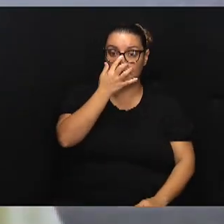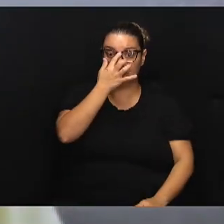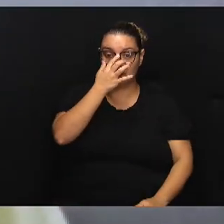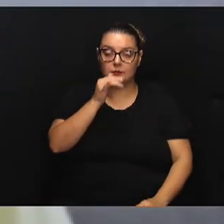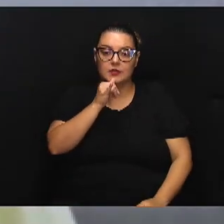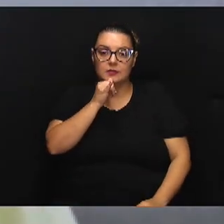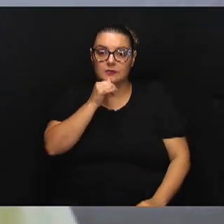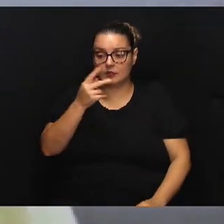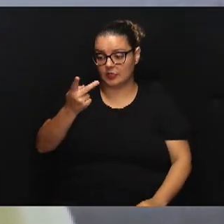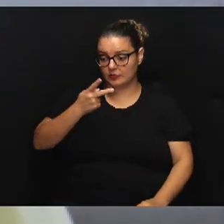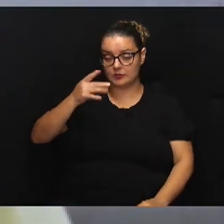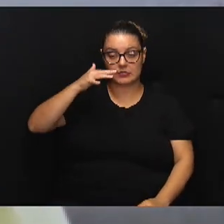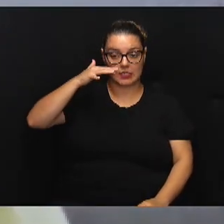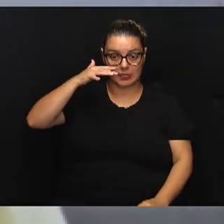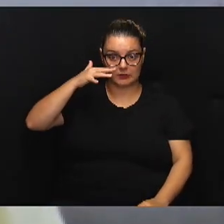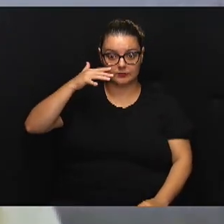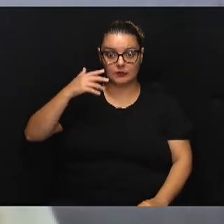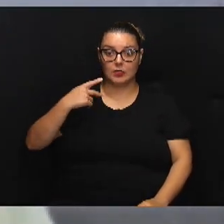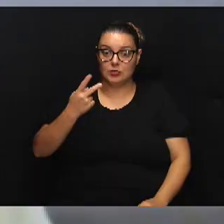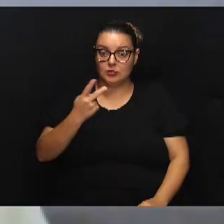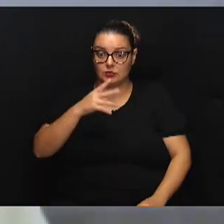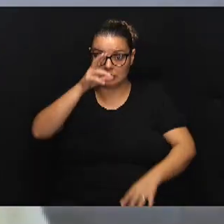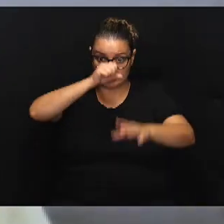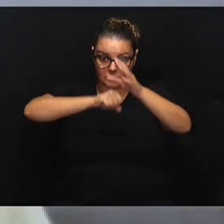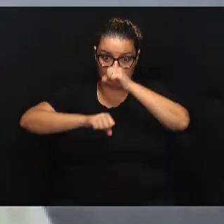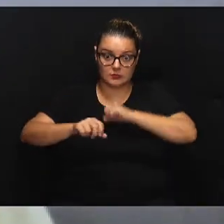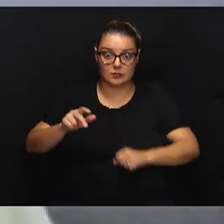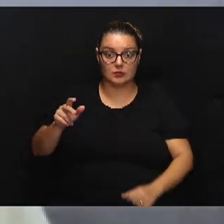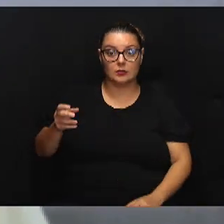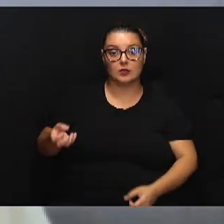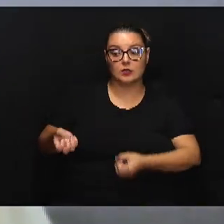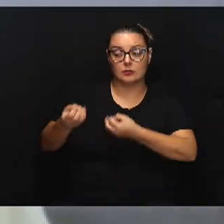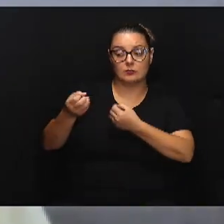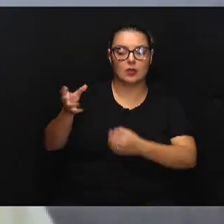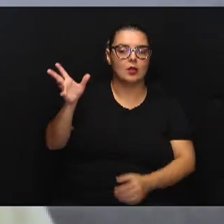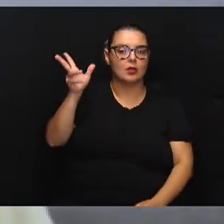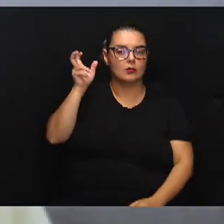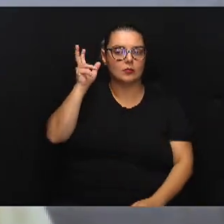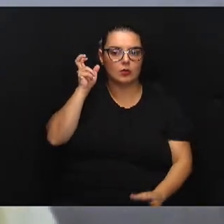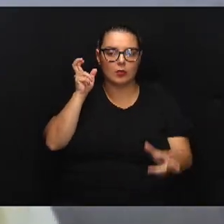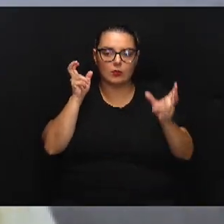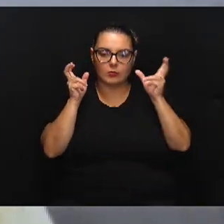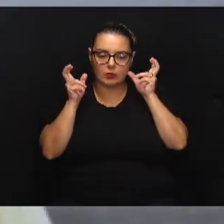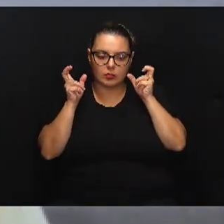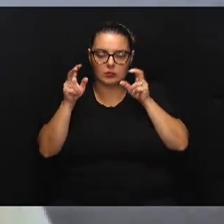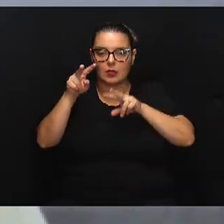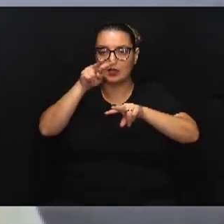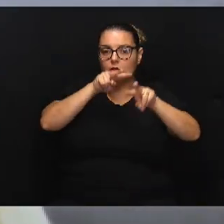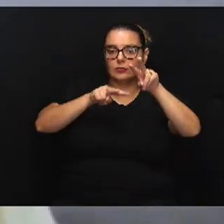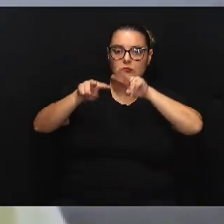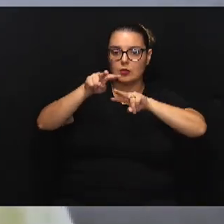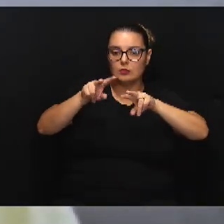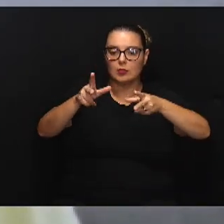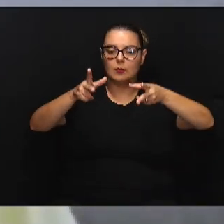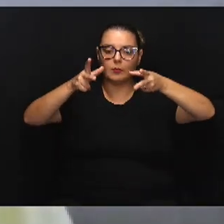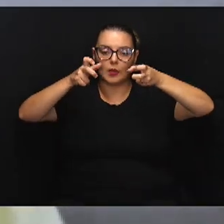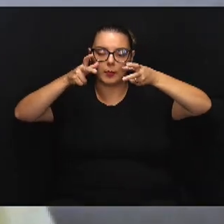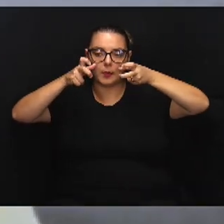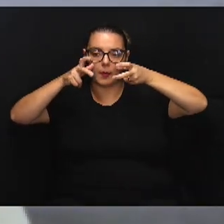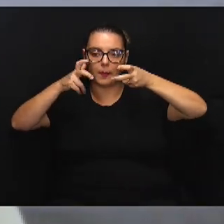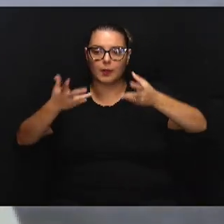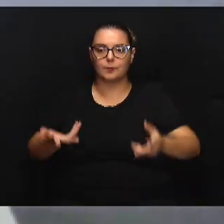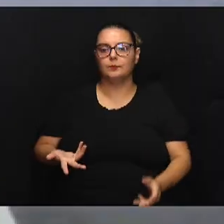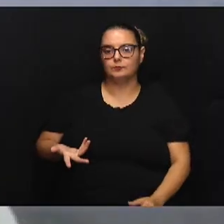eu e você, Ana, nós aprendemos através de informações auditivas, nós aprendemos através